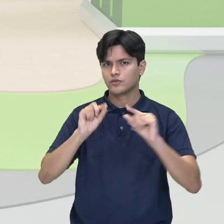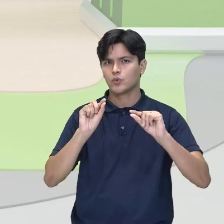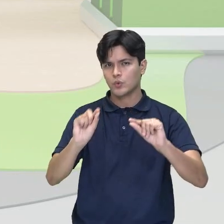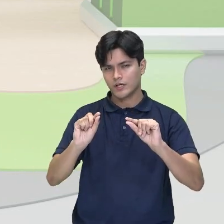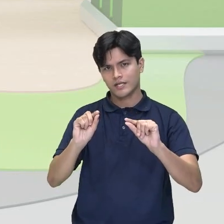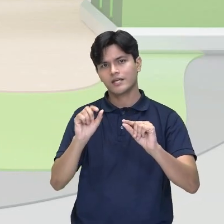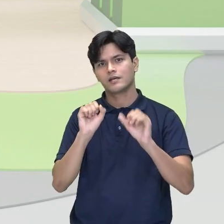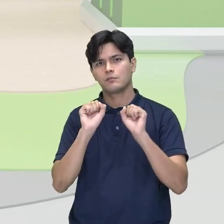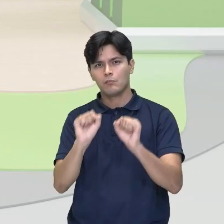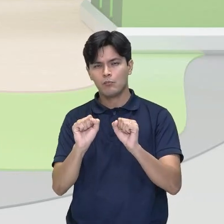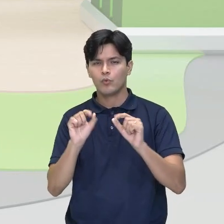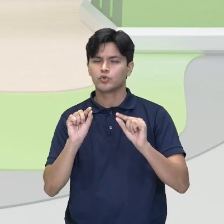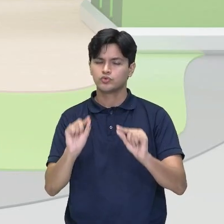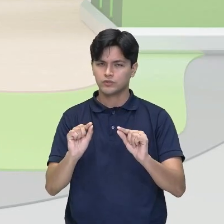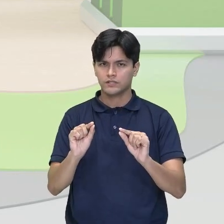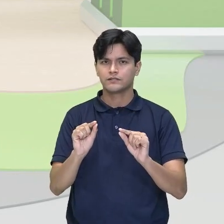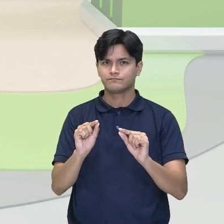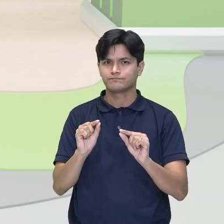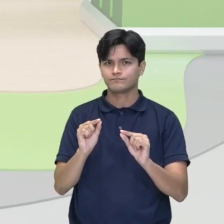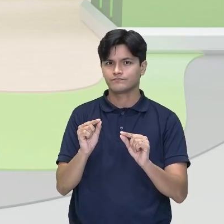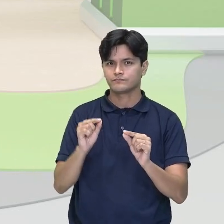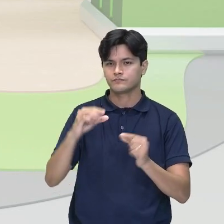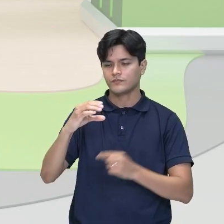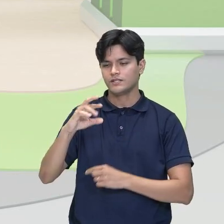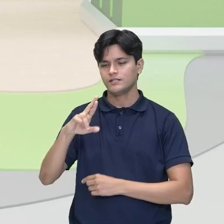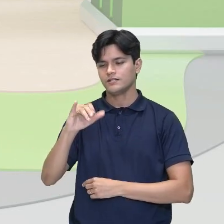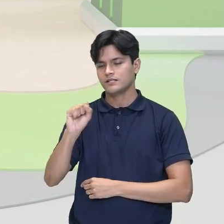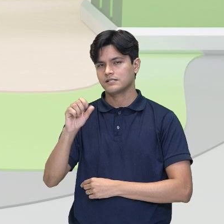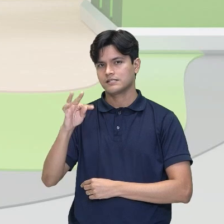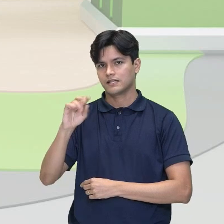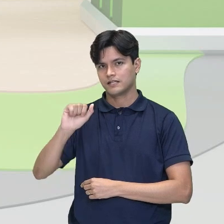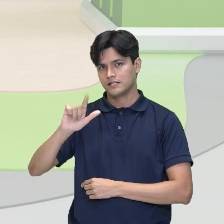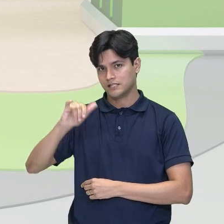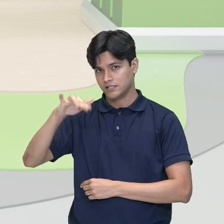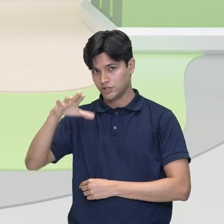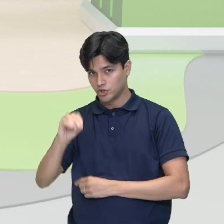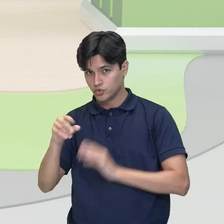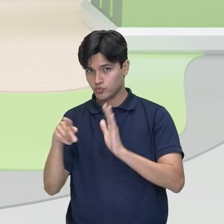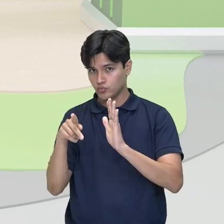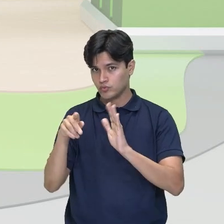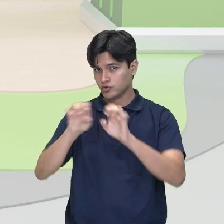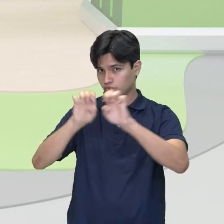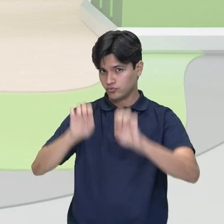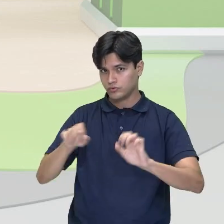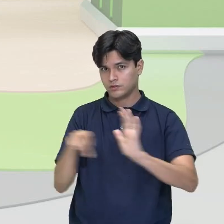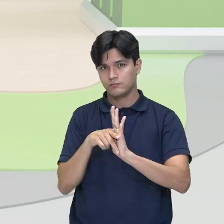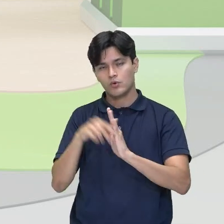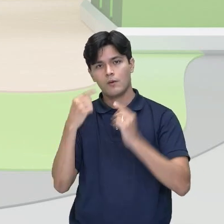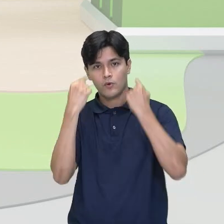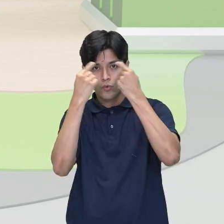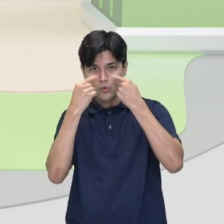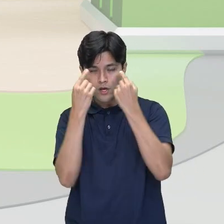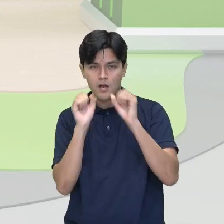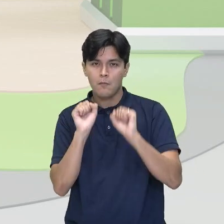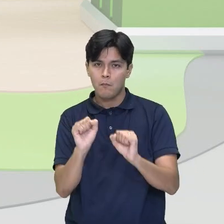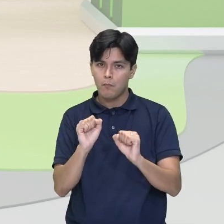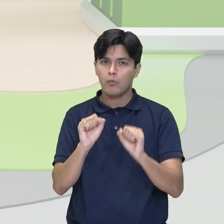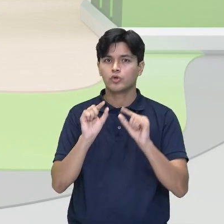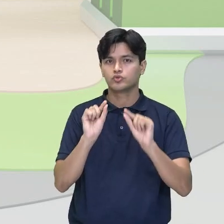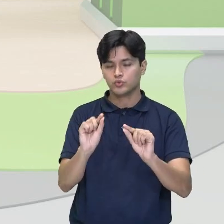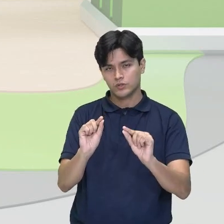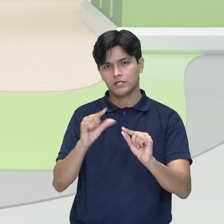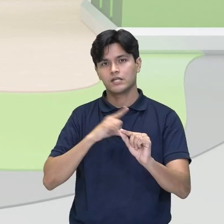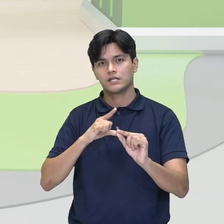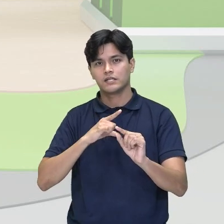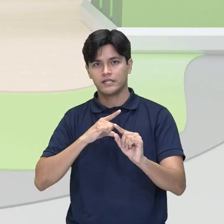expõe a muita a radiação solar, a claridade, né, isso vai ali causar um impacto no seu cristalino,